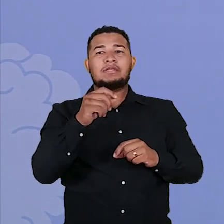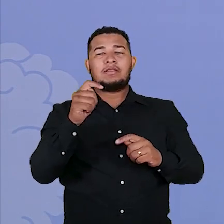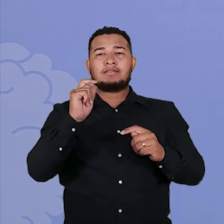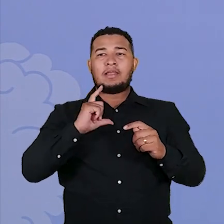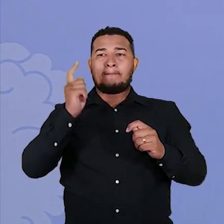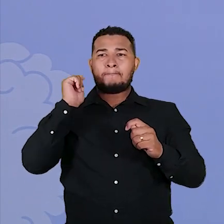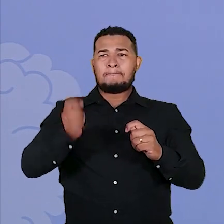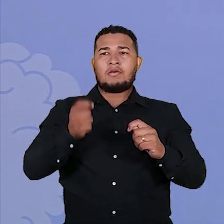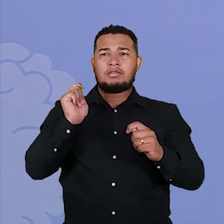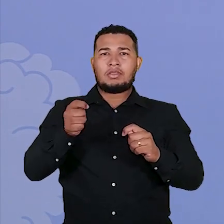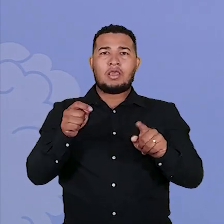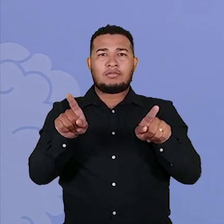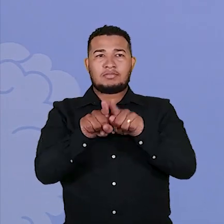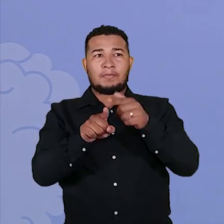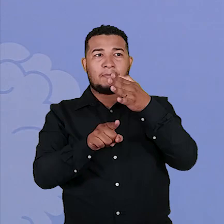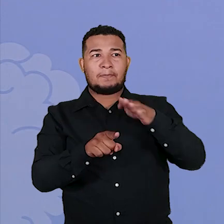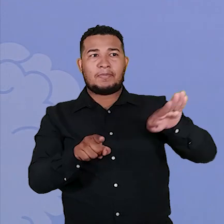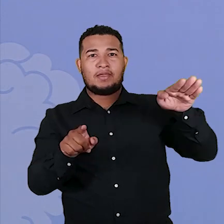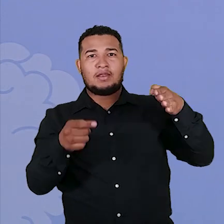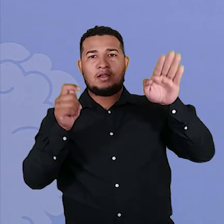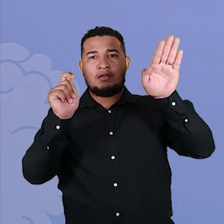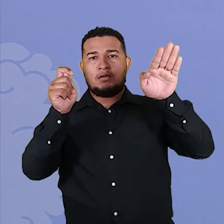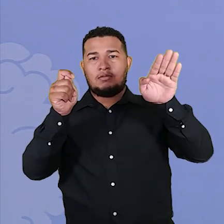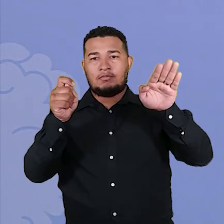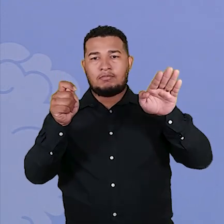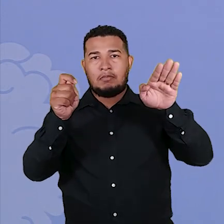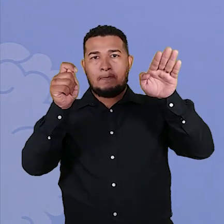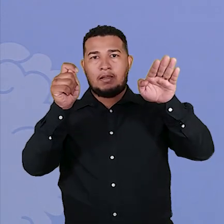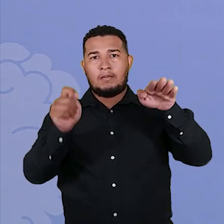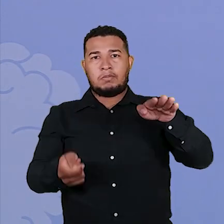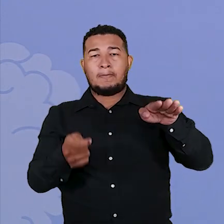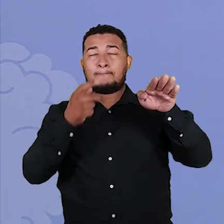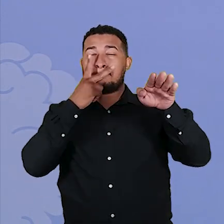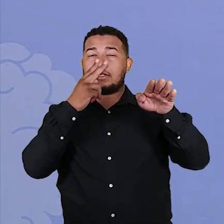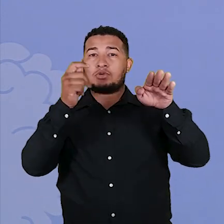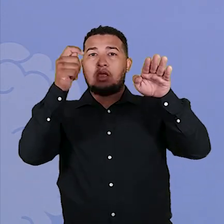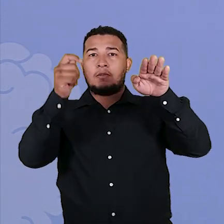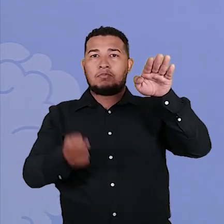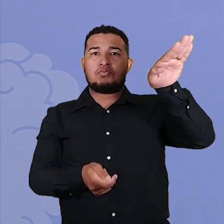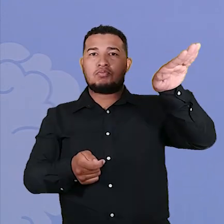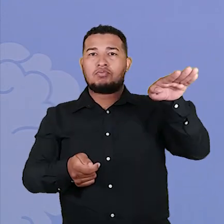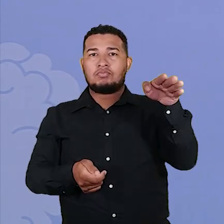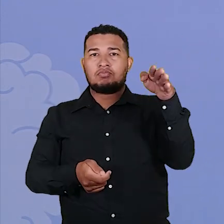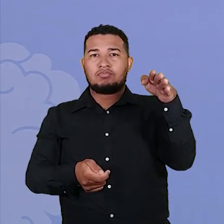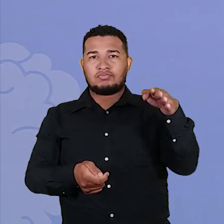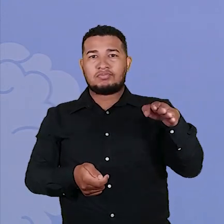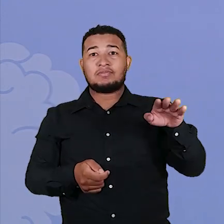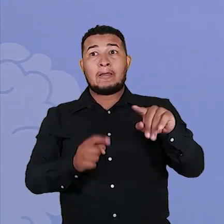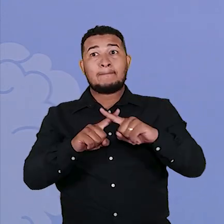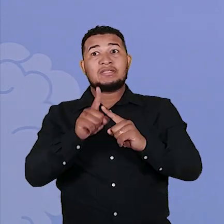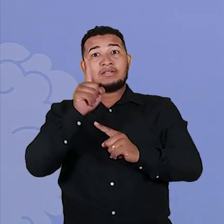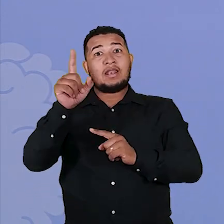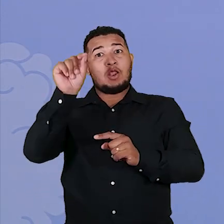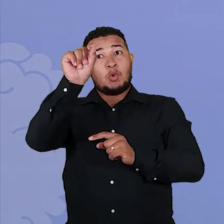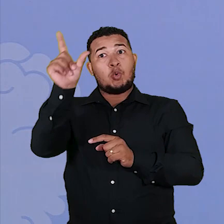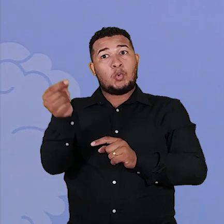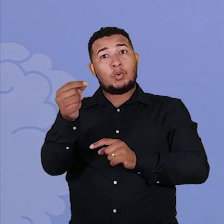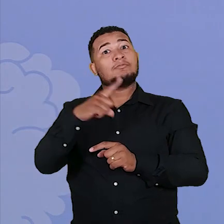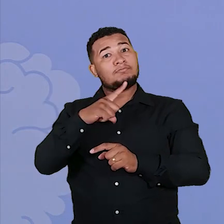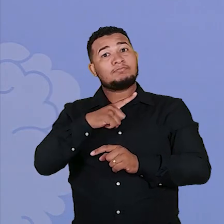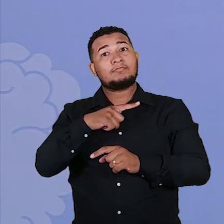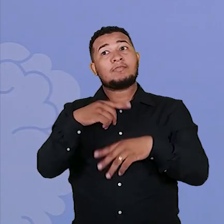a um martelo e a pena ao mesmo tempo eles não chegam no chão mas como eu falei na lua chegou né então